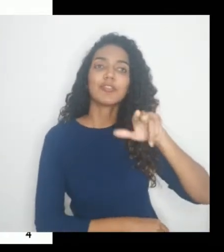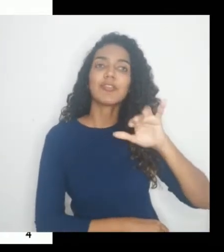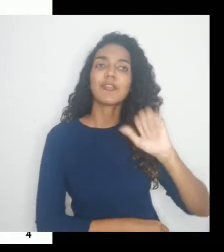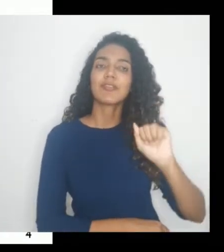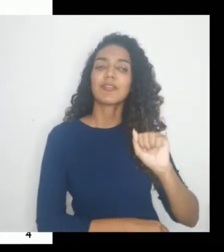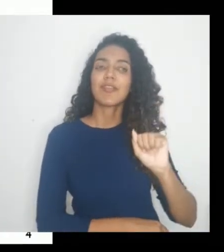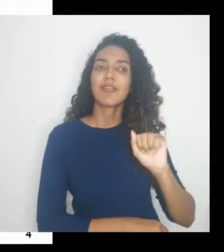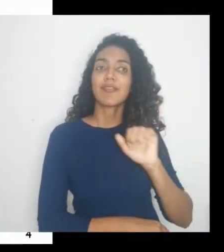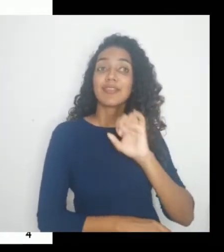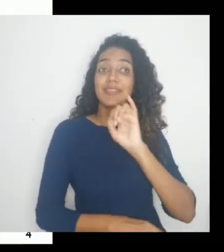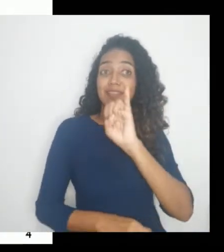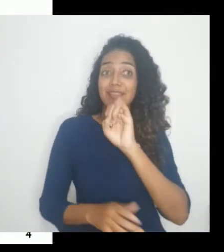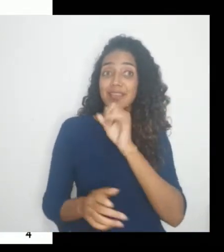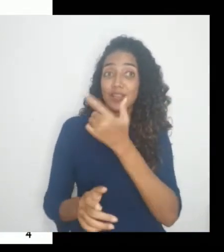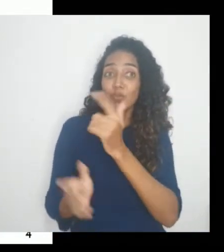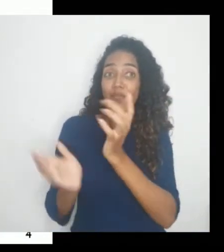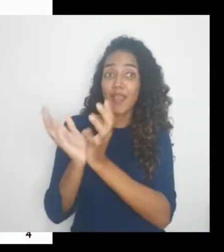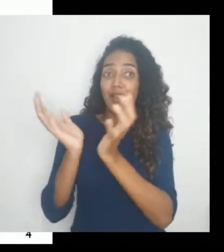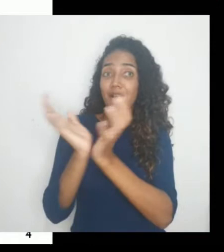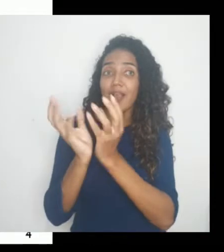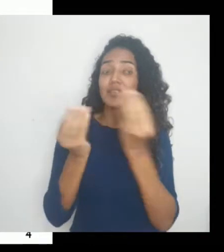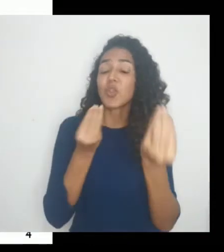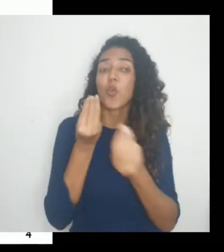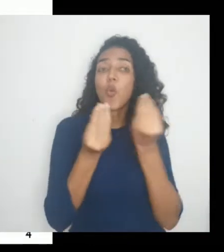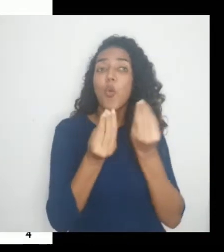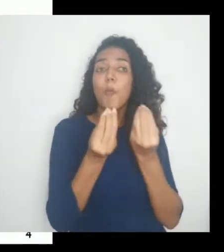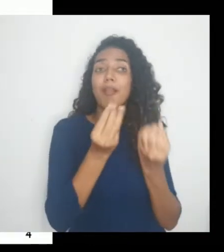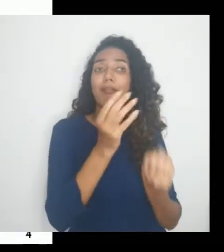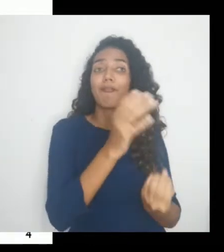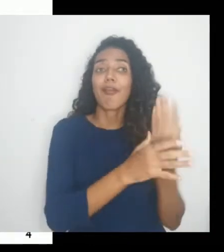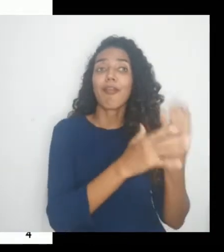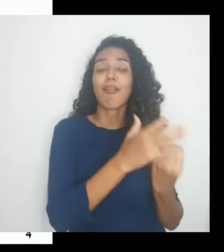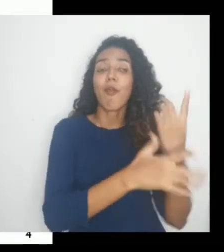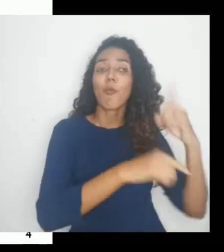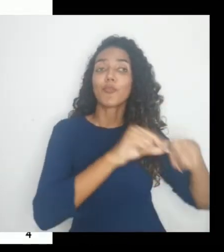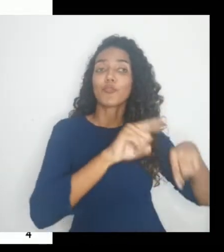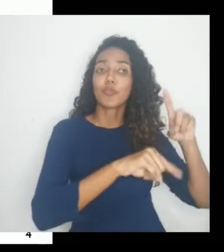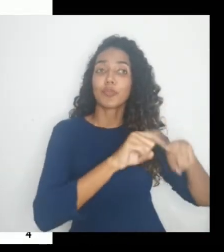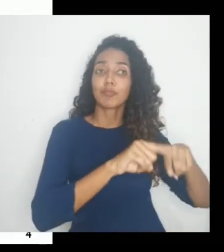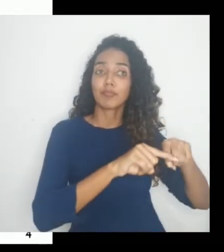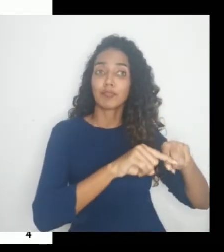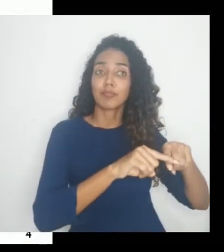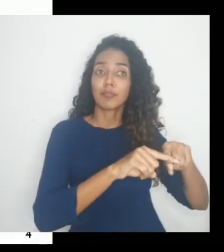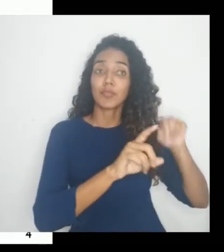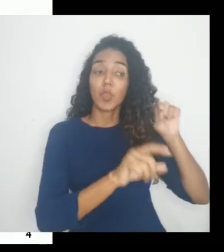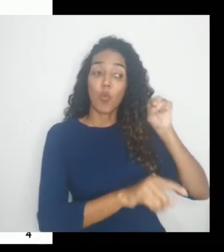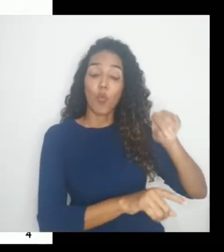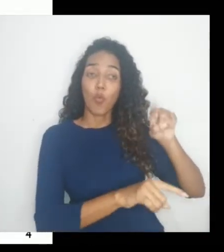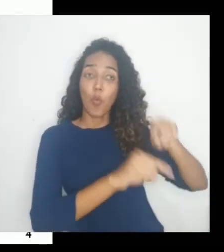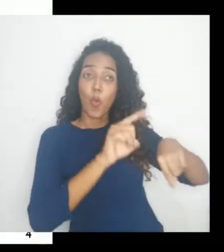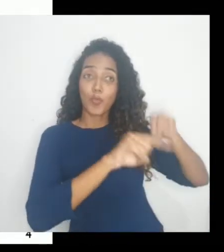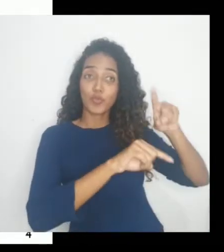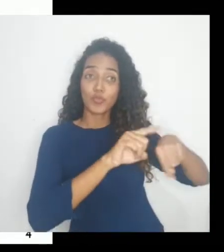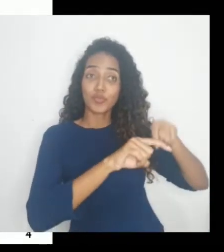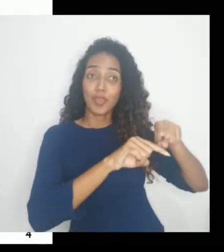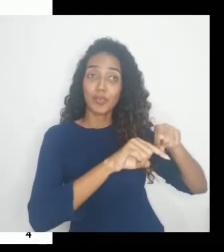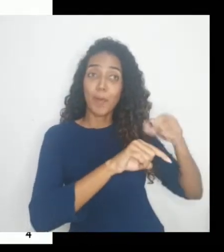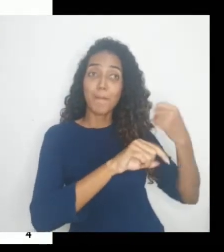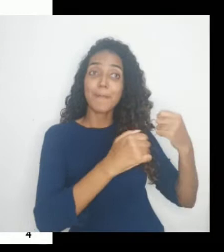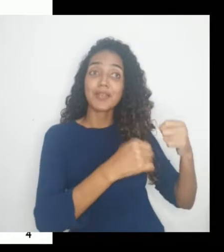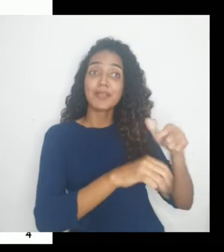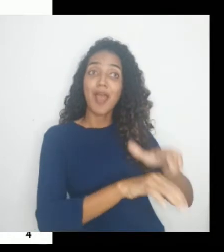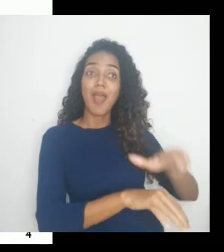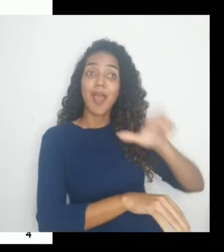não consegue escrever os objetos dela. Então, todo objeto precisa de uma classe definida para que ele